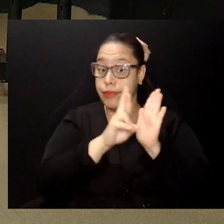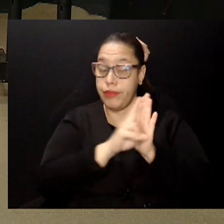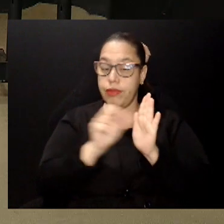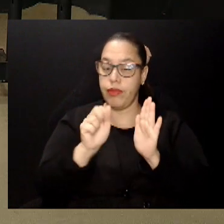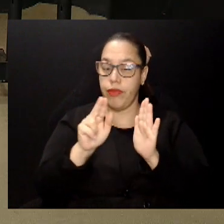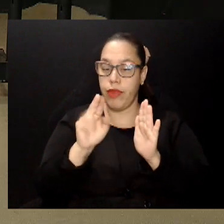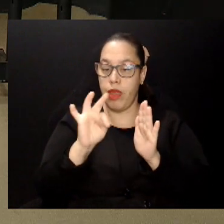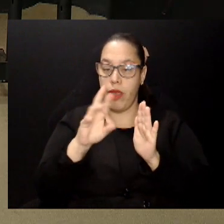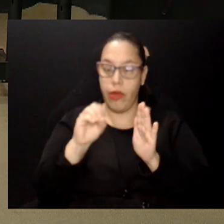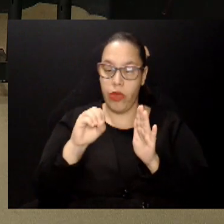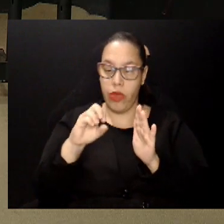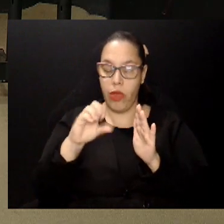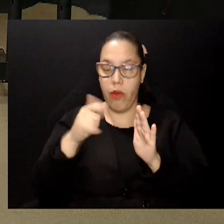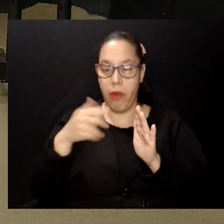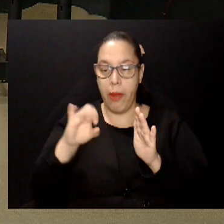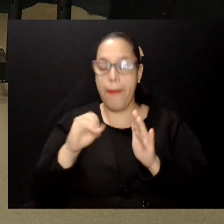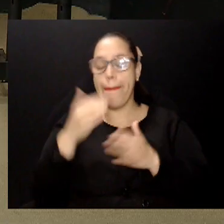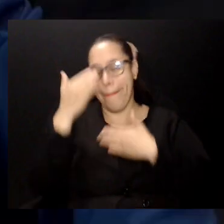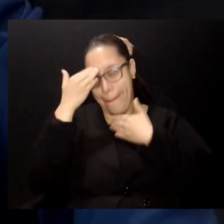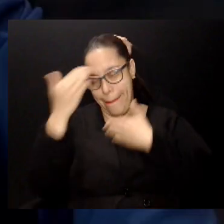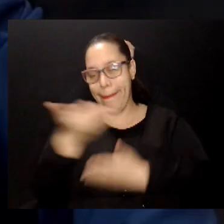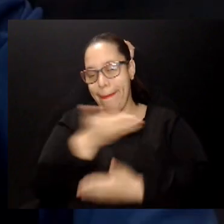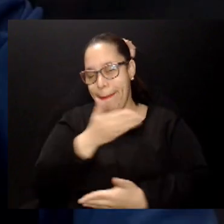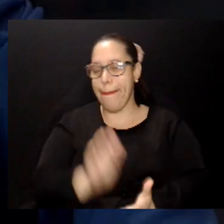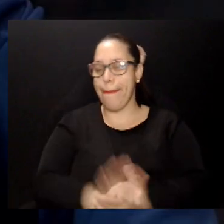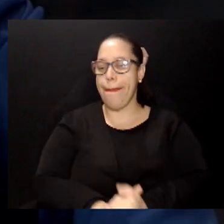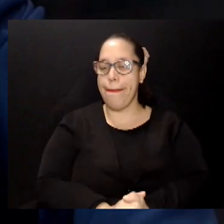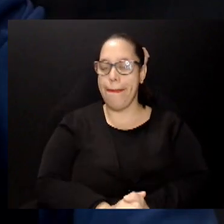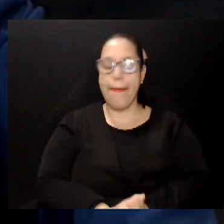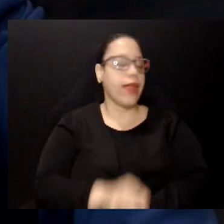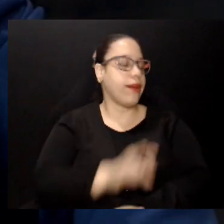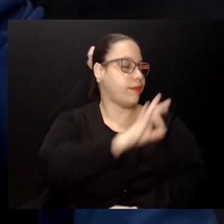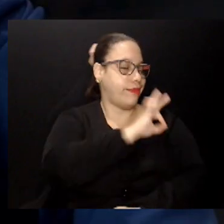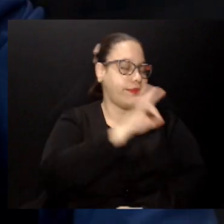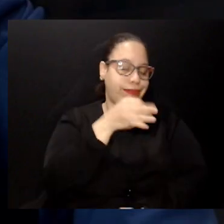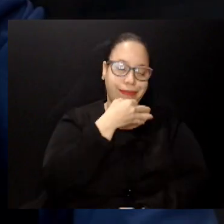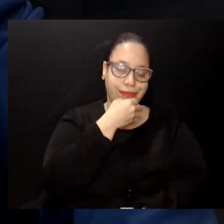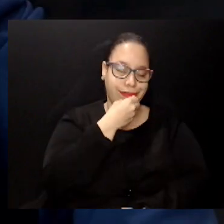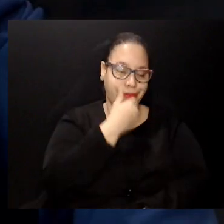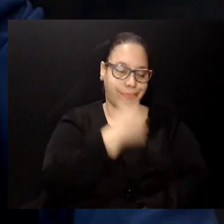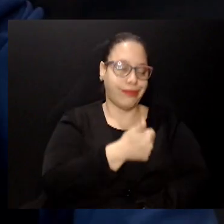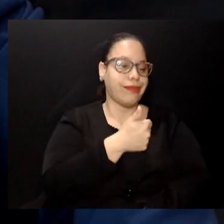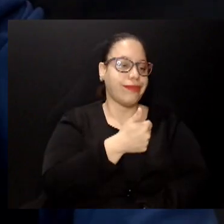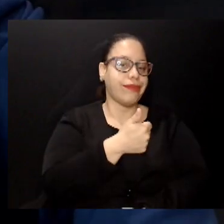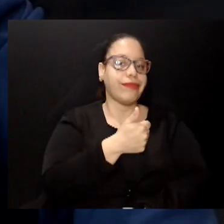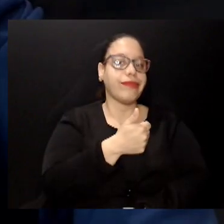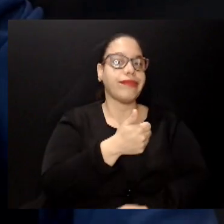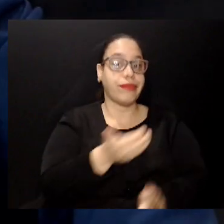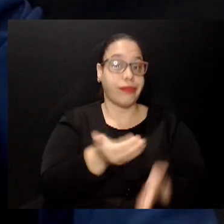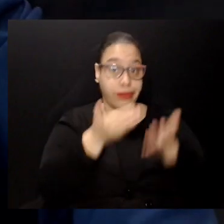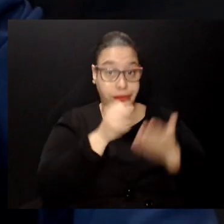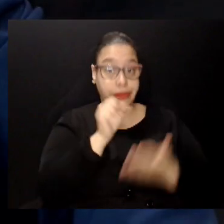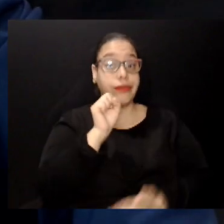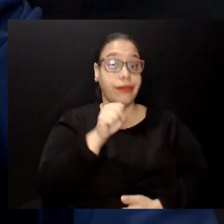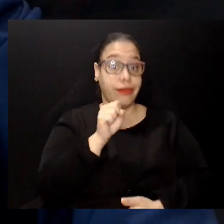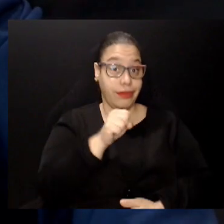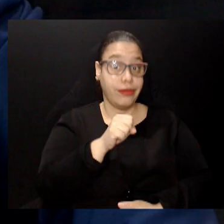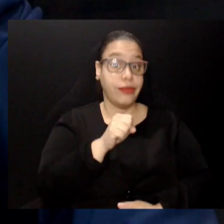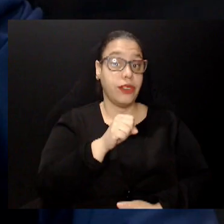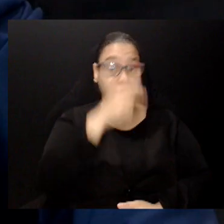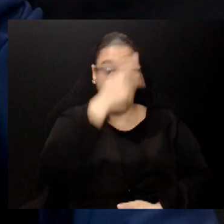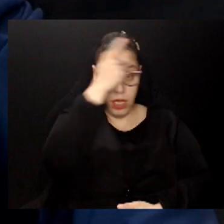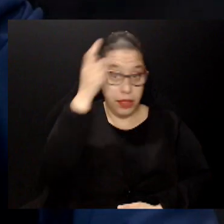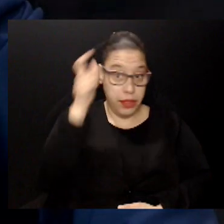Marcos, obrigada, viu? Vamos lá, Paulo. Muito boa mesmo. Pode trazer, sim, porque essa pessoa pode ter medo